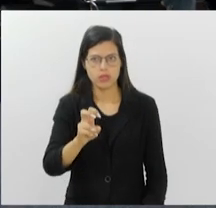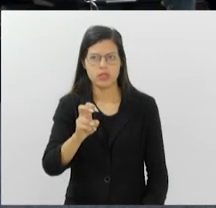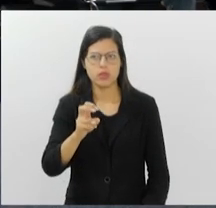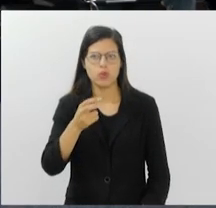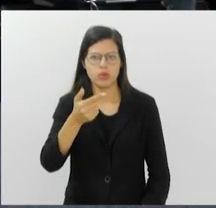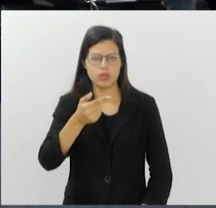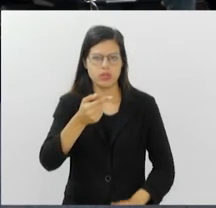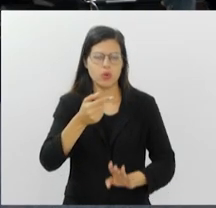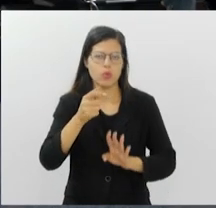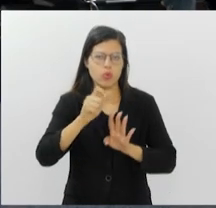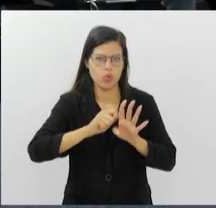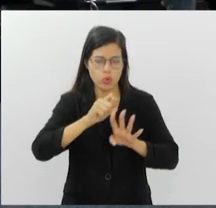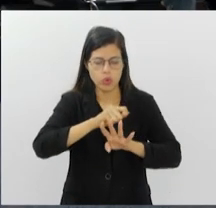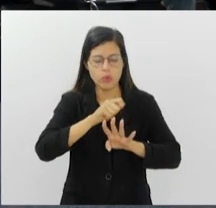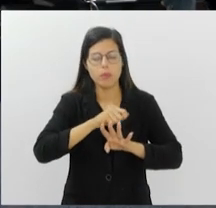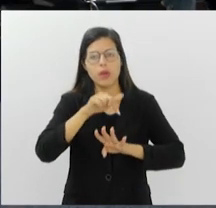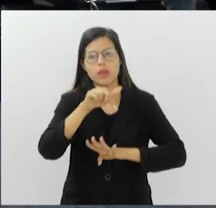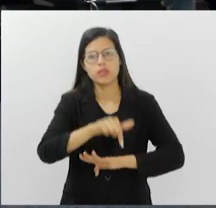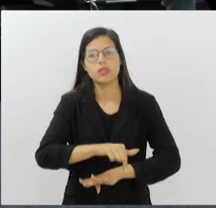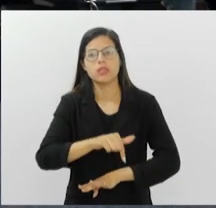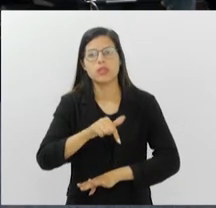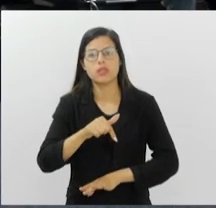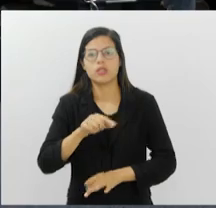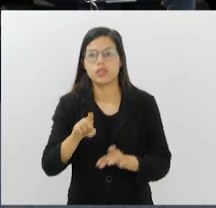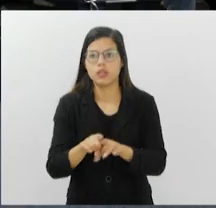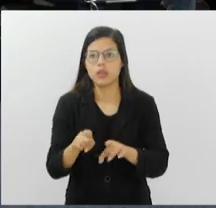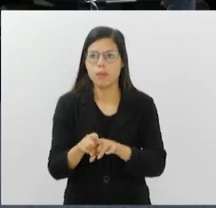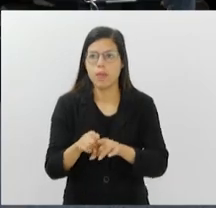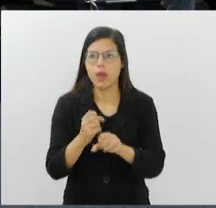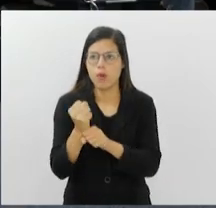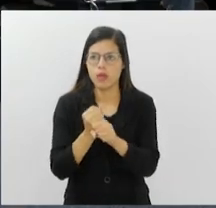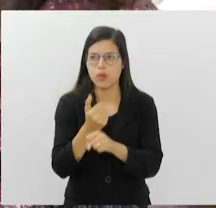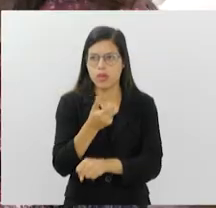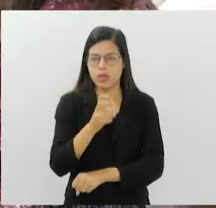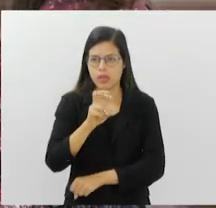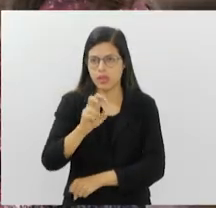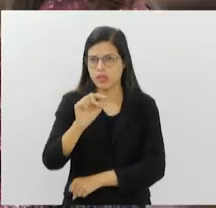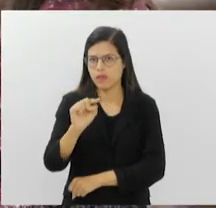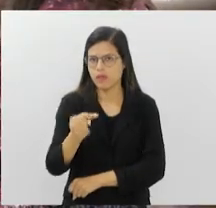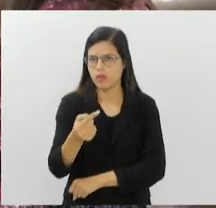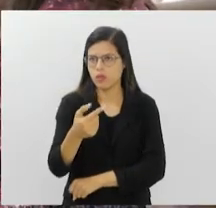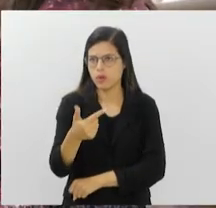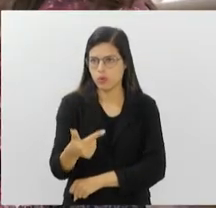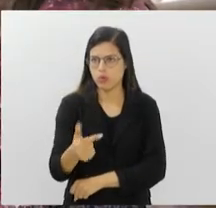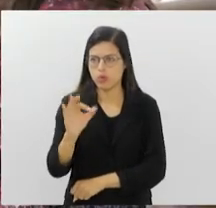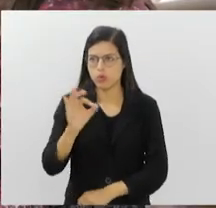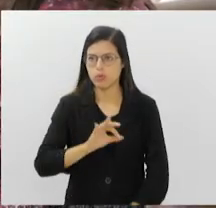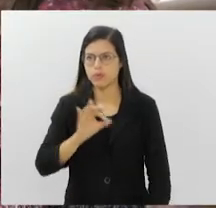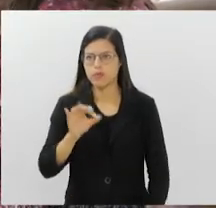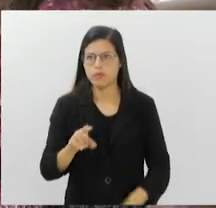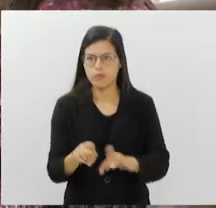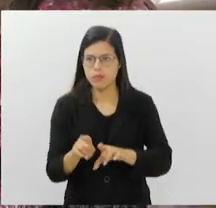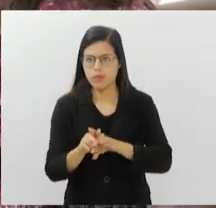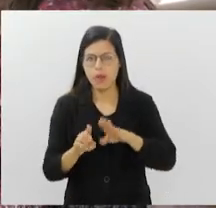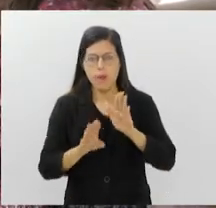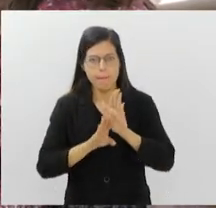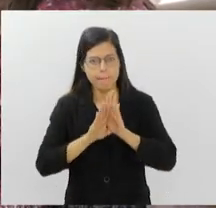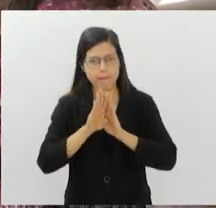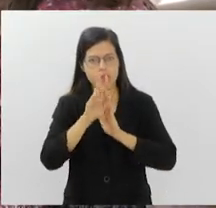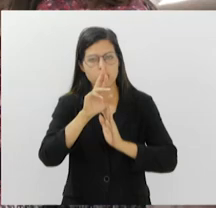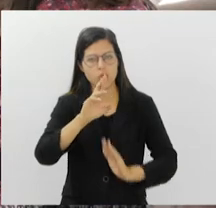quadrimestre e o acumulado do ano que ficou em 15,2%. Também houve aumento da receita de royalties